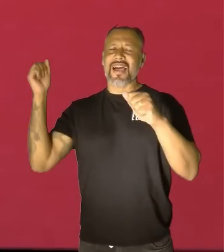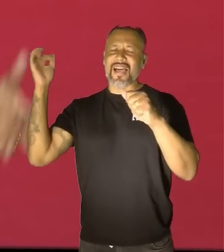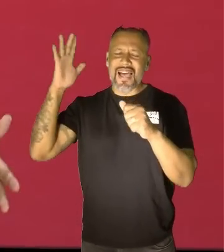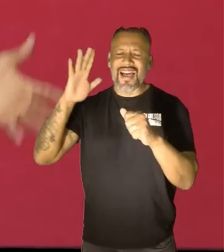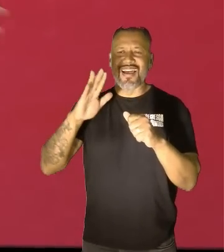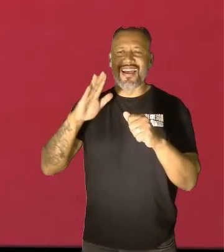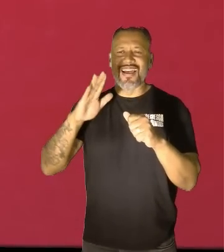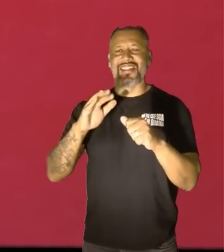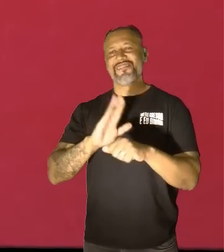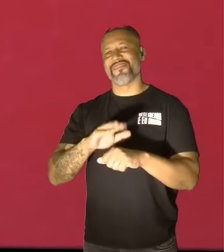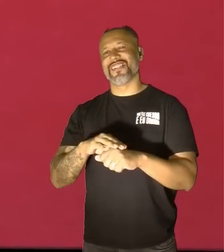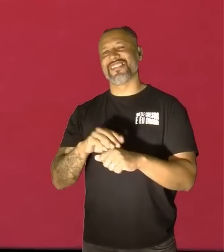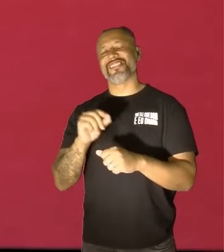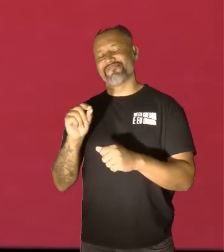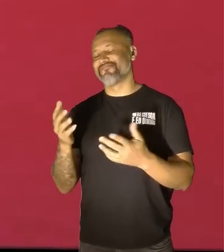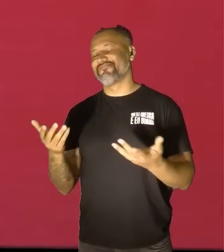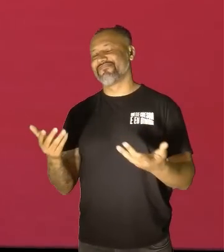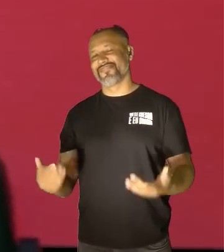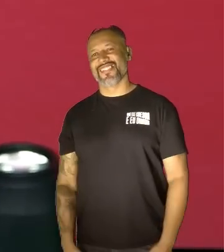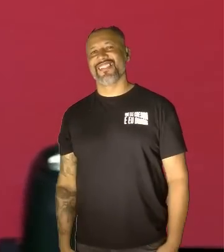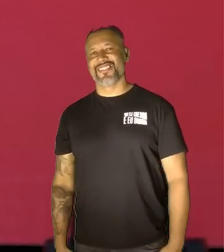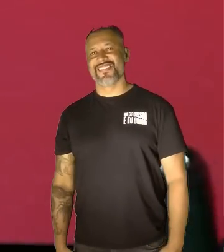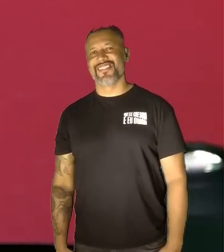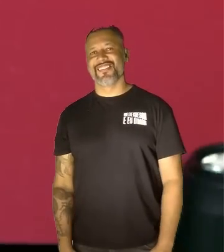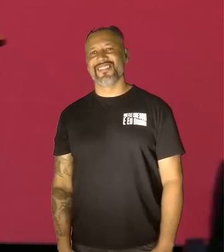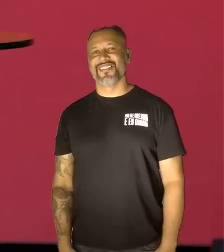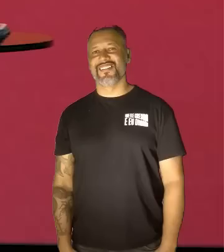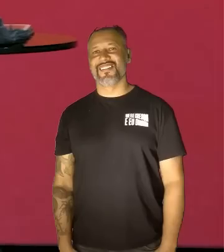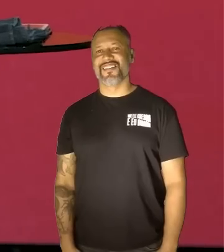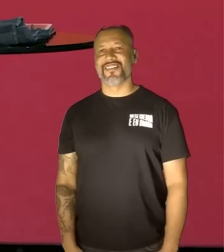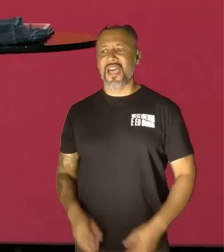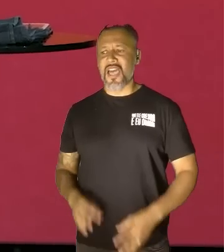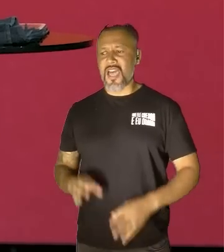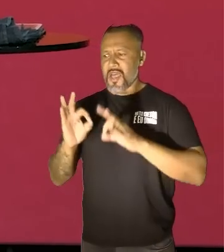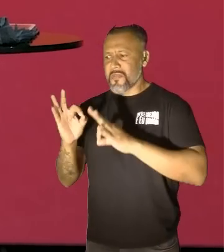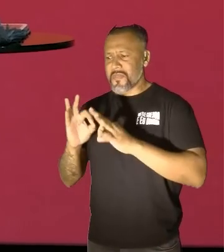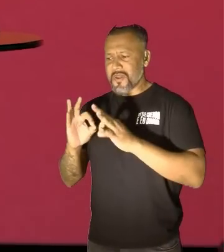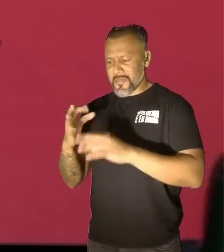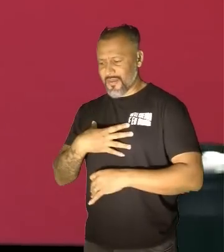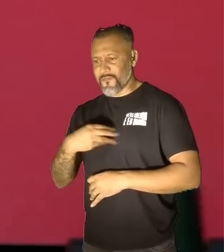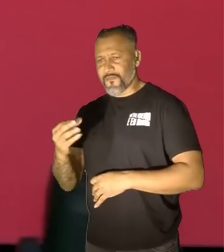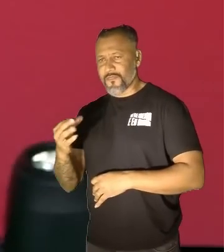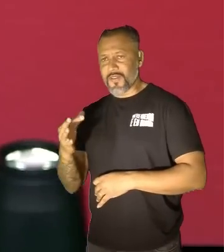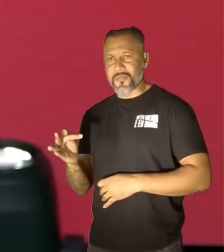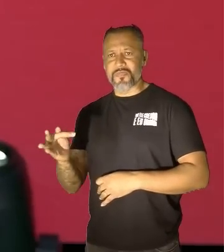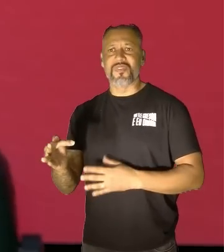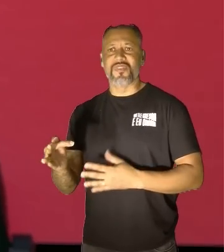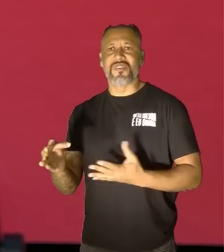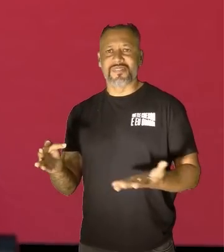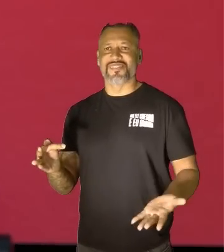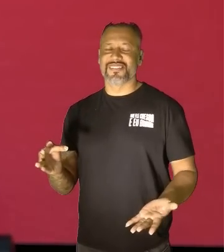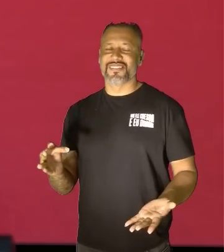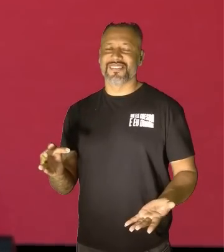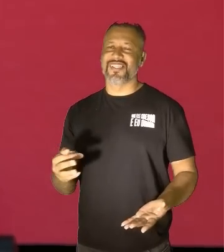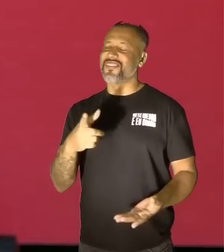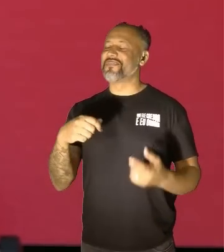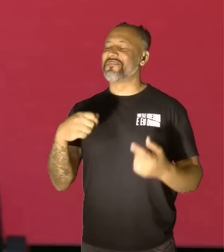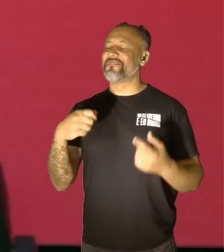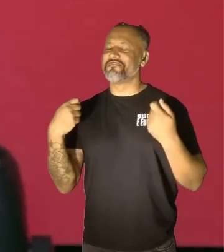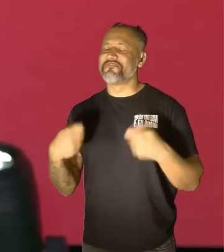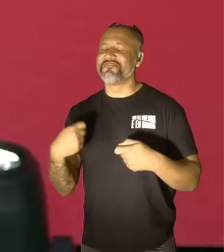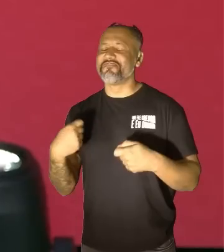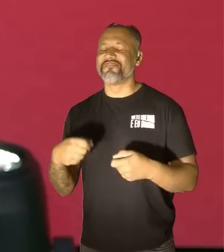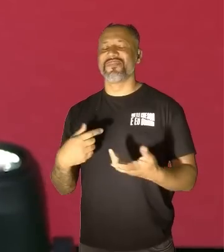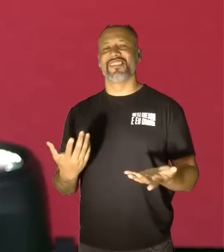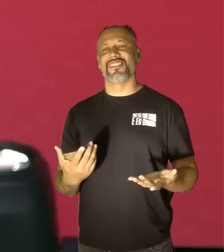vai se vestir de quem você vai ser. Você vai usar uma roupa de quem você vai se tornar. Eu quero declarar, levanta sua mão para cá. Você precisa ter